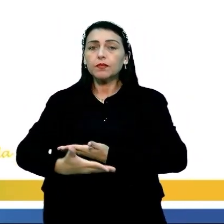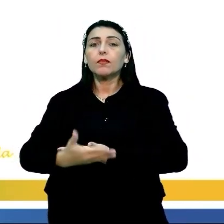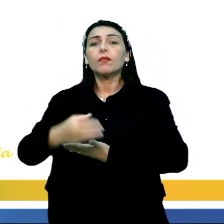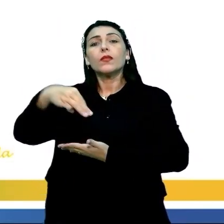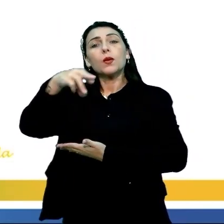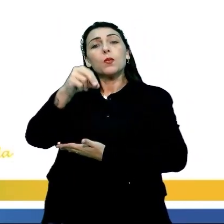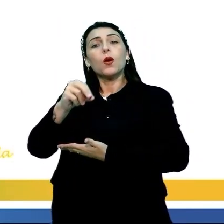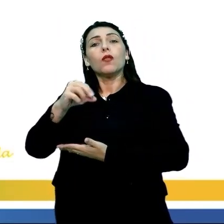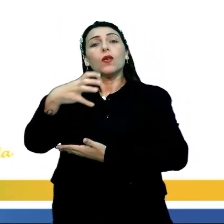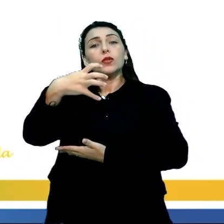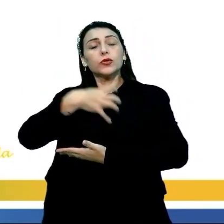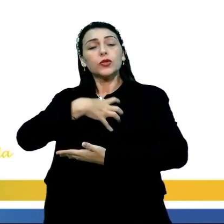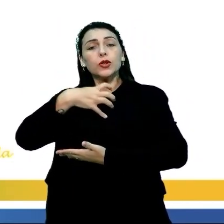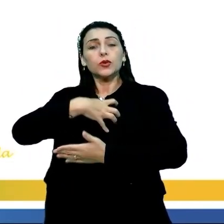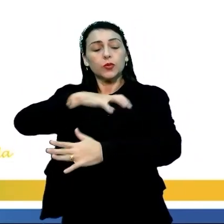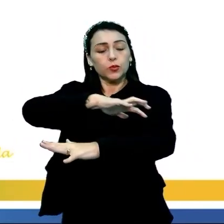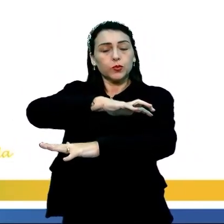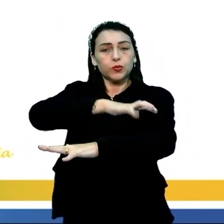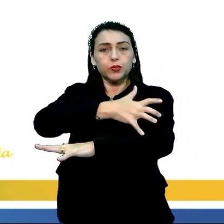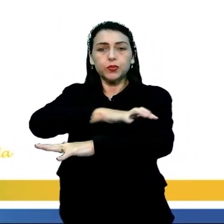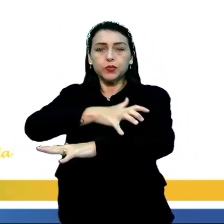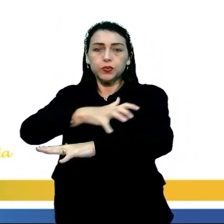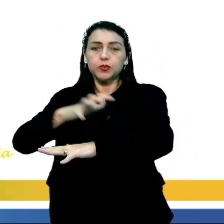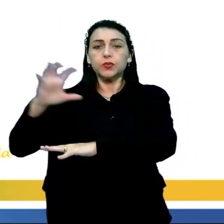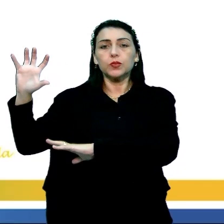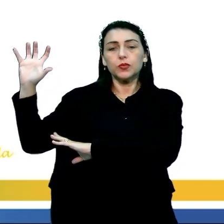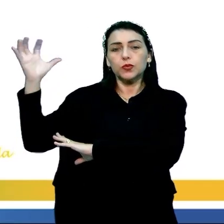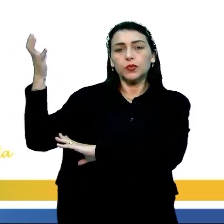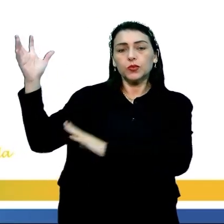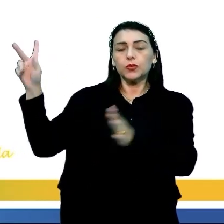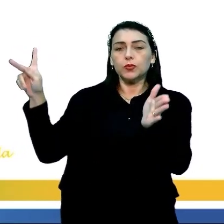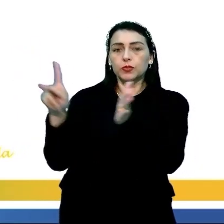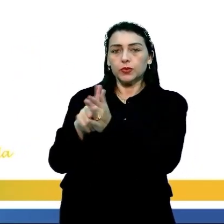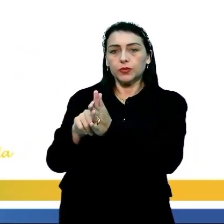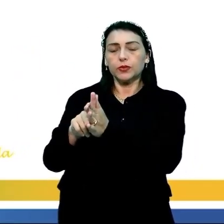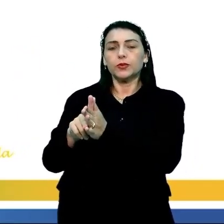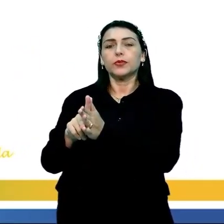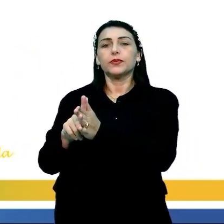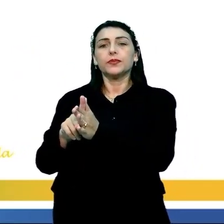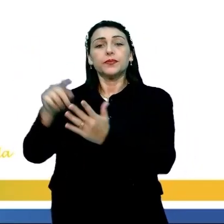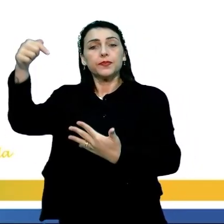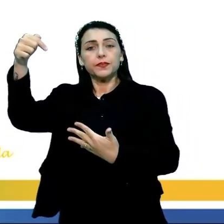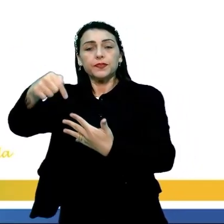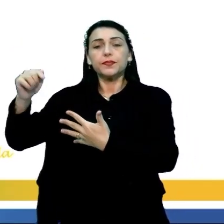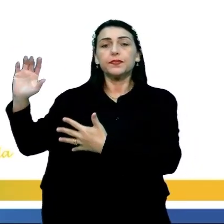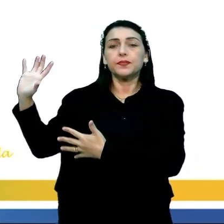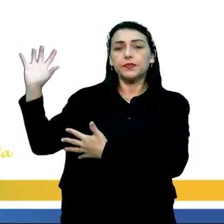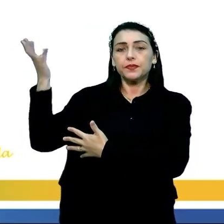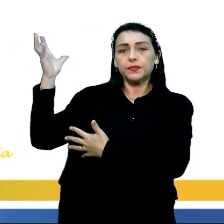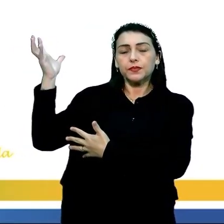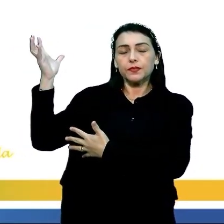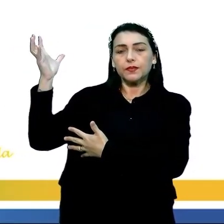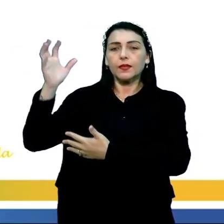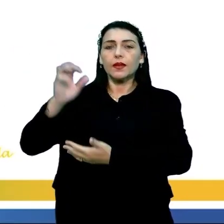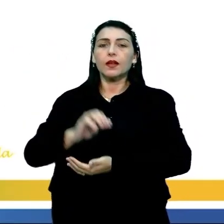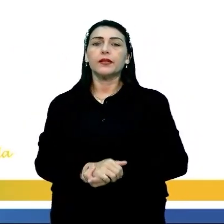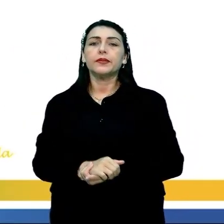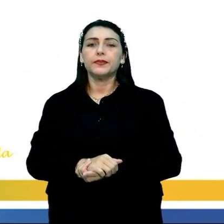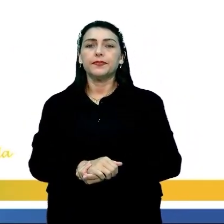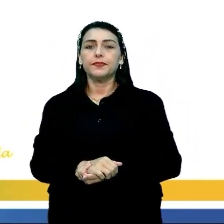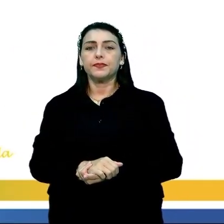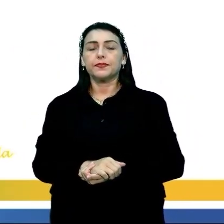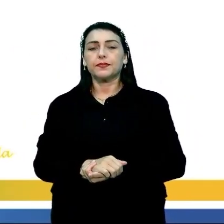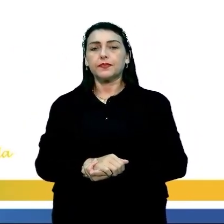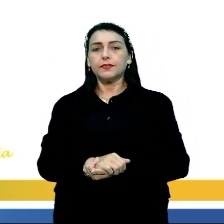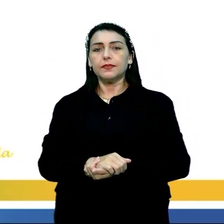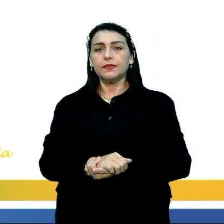Morfo vem de forma do relevo e climático vem do próprio elemento, dos próprios elementos aí que formam